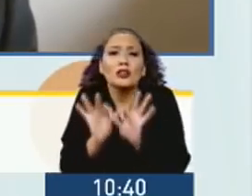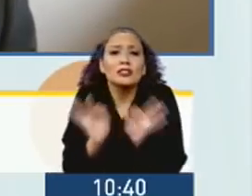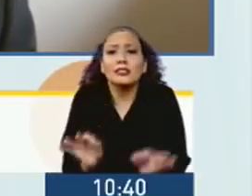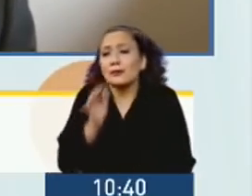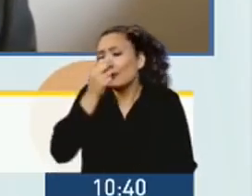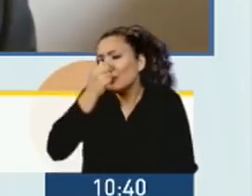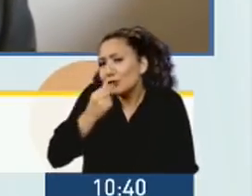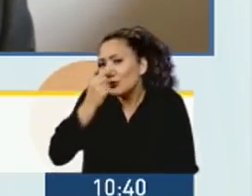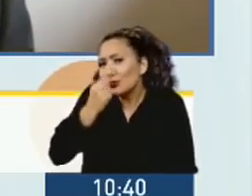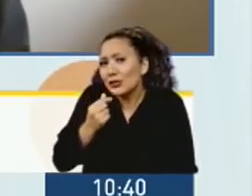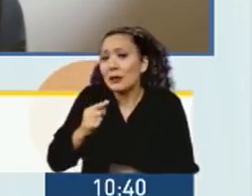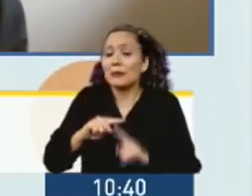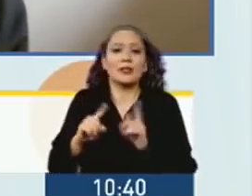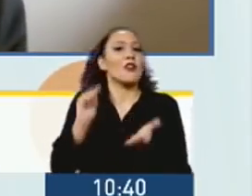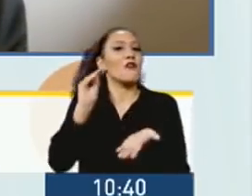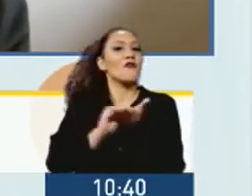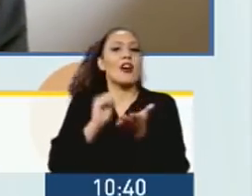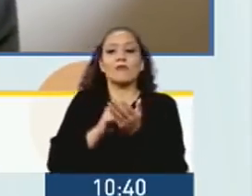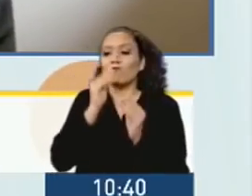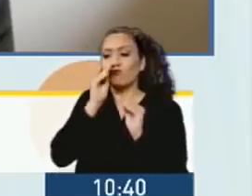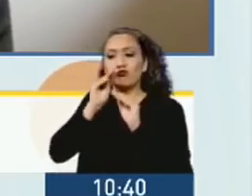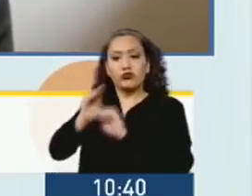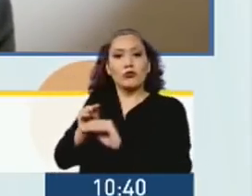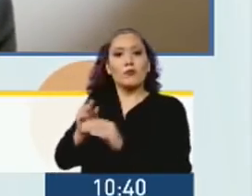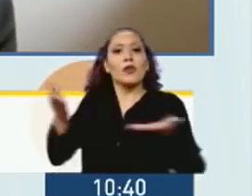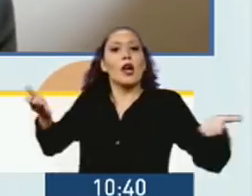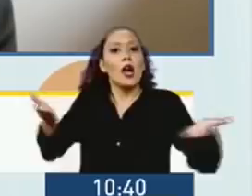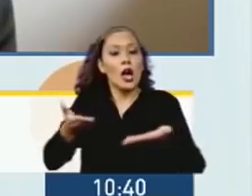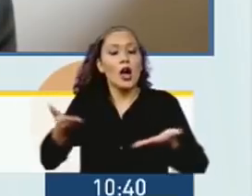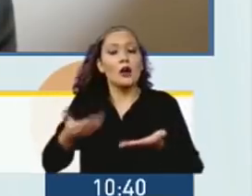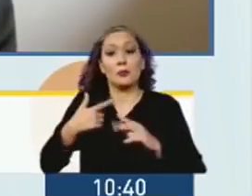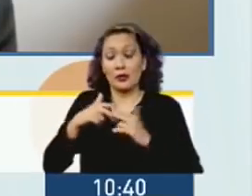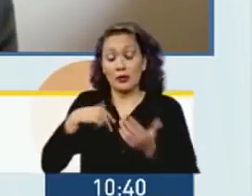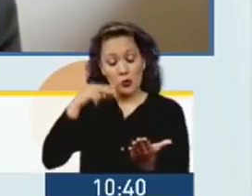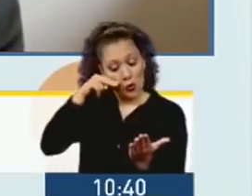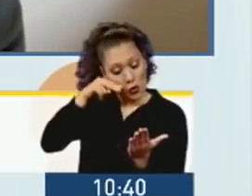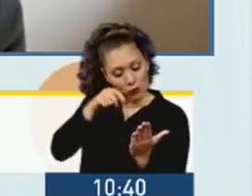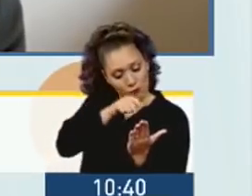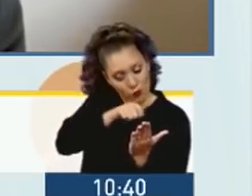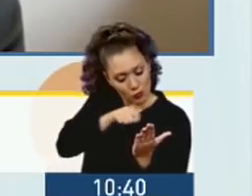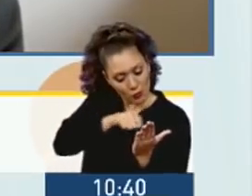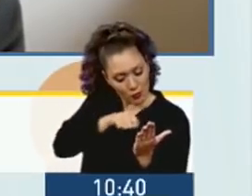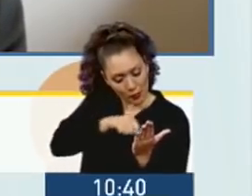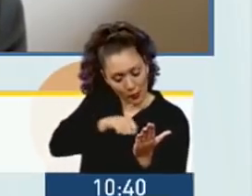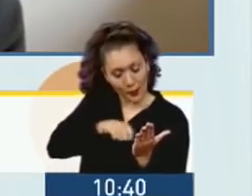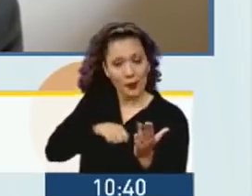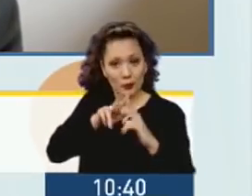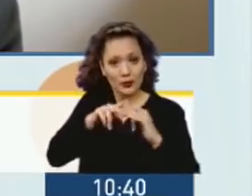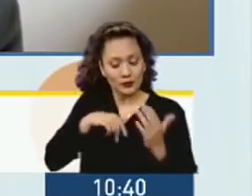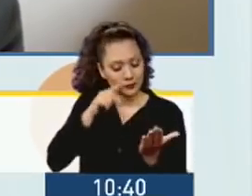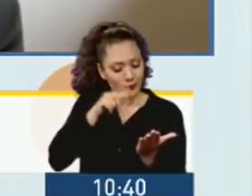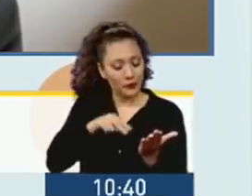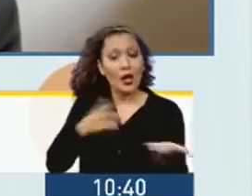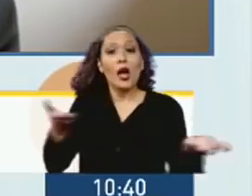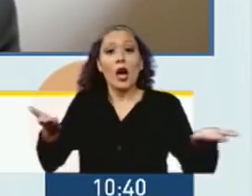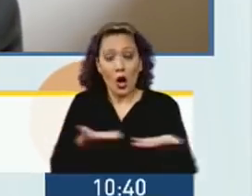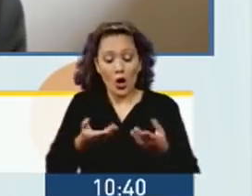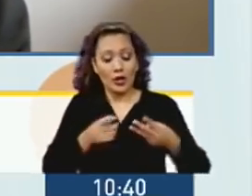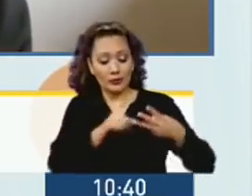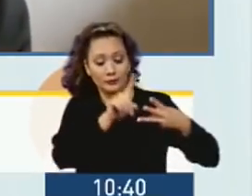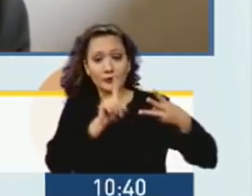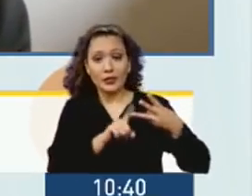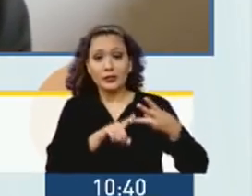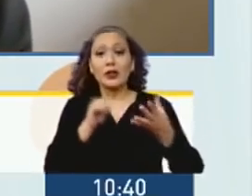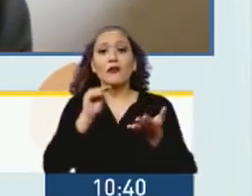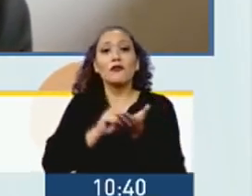uma falta de preparo anterior, eu estou olhando para baixo, que eu anotei aqui durante o debate, e agora o que nos faltam, o terceiro ponto,